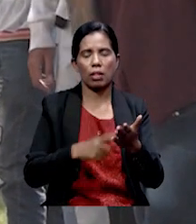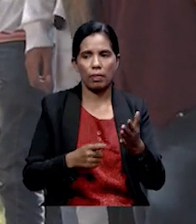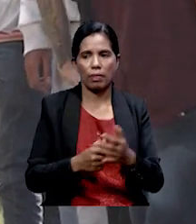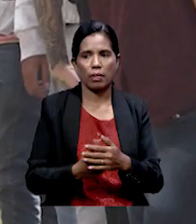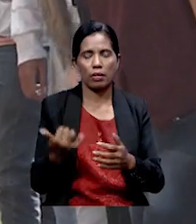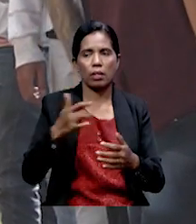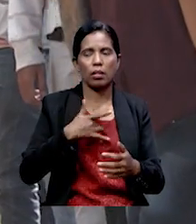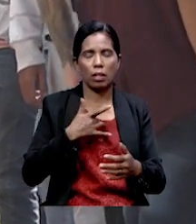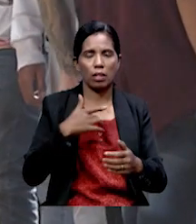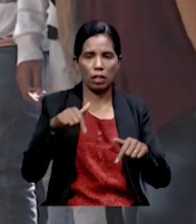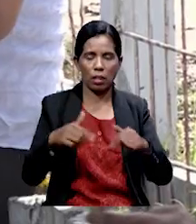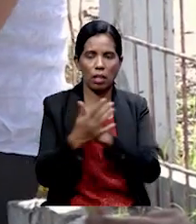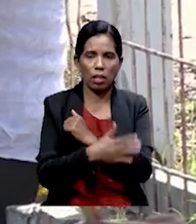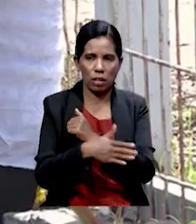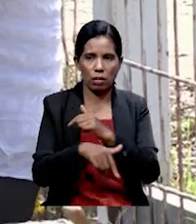sira senti railaran